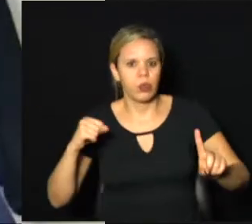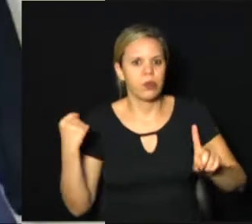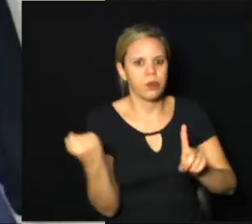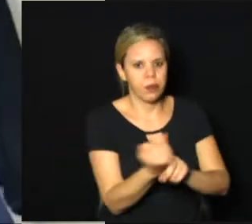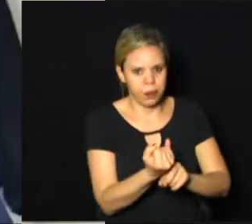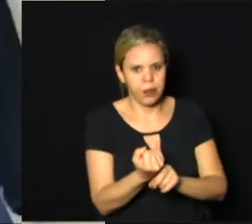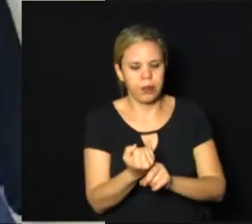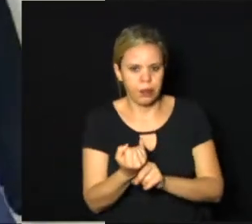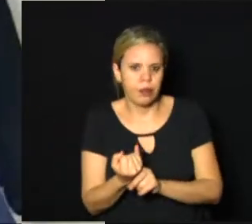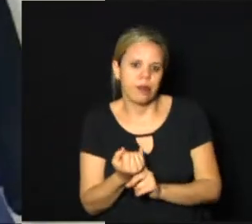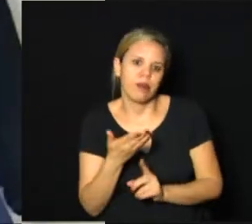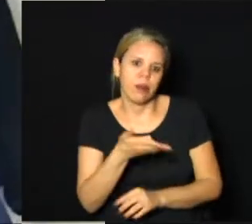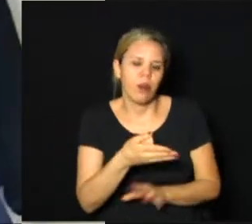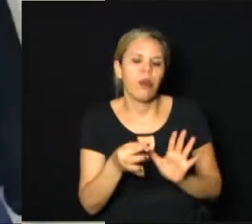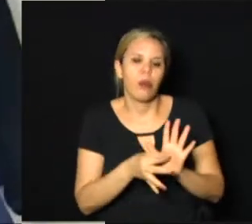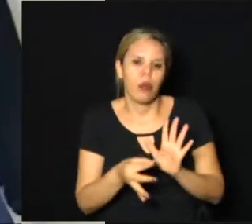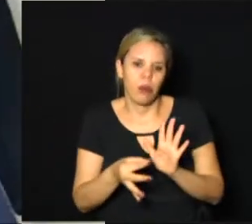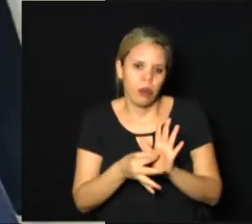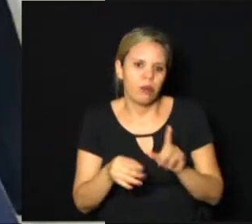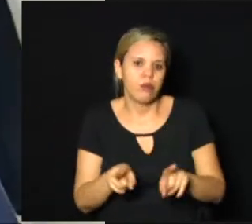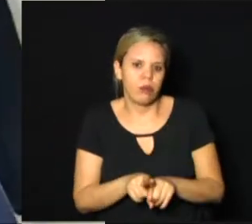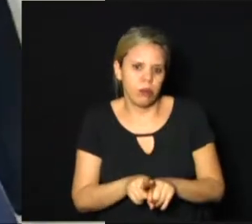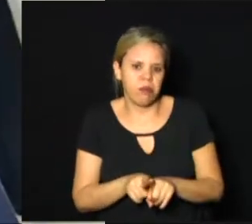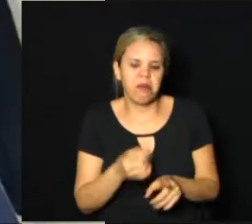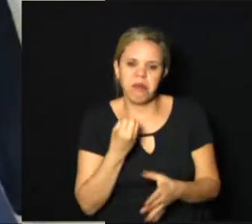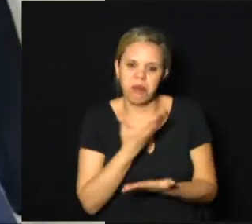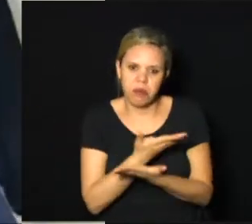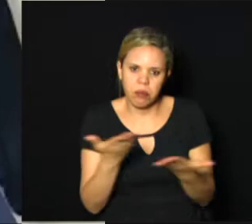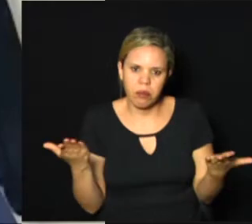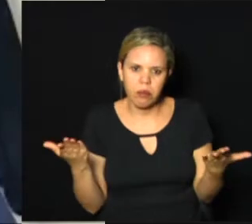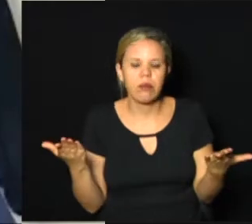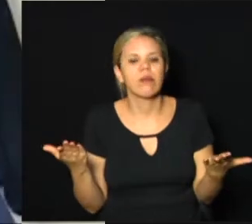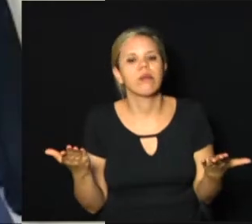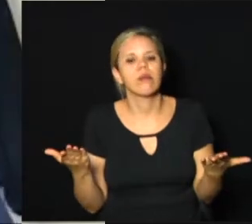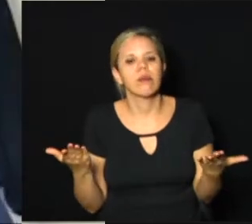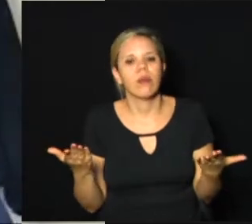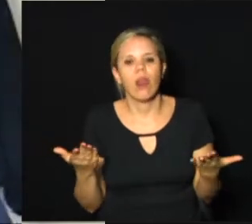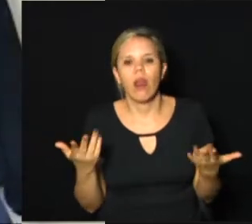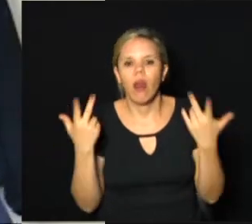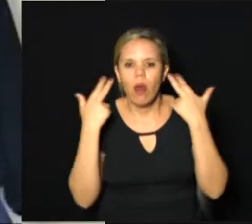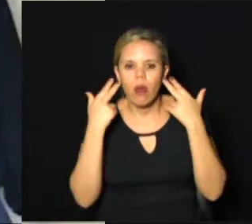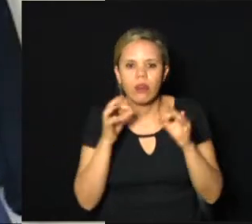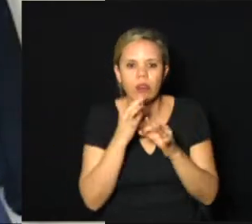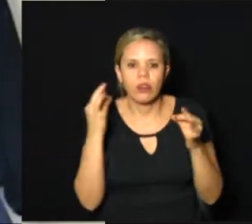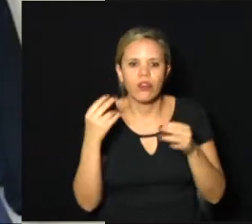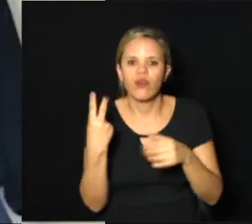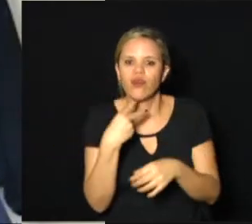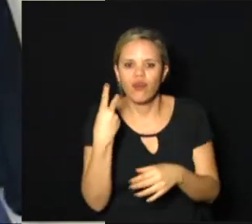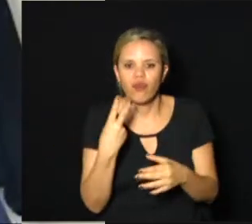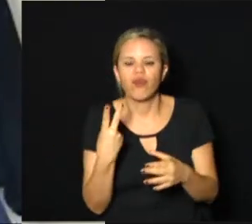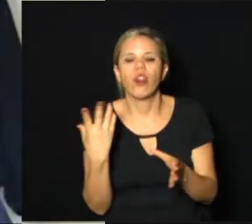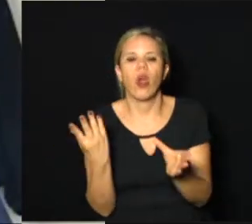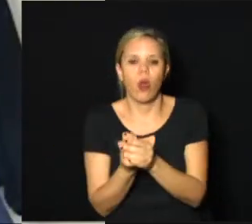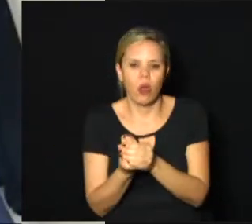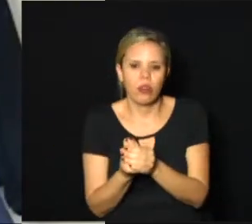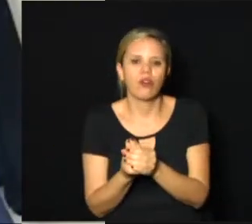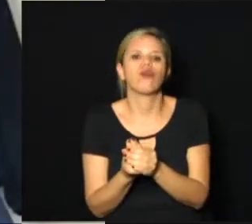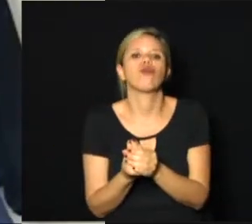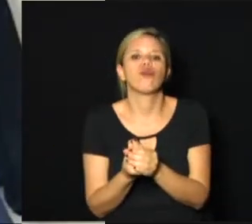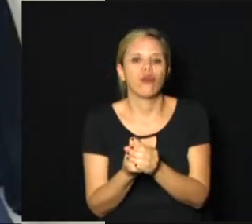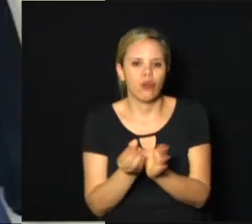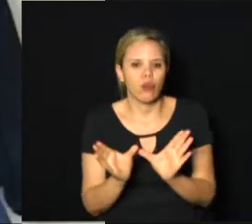social, né? E ela, na minha opinião, caminhou muito bem, de forma muito harmônica, porque, pelo menos entre os vereadores que compõem a comissão,